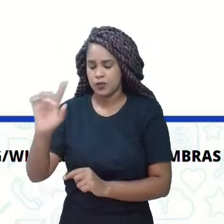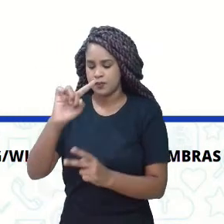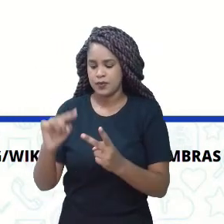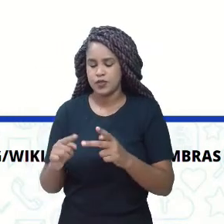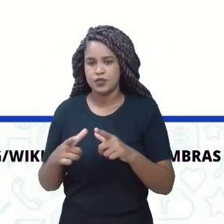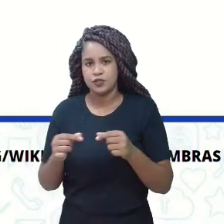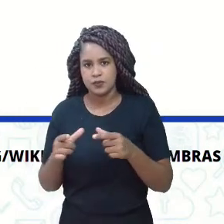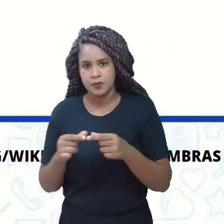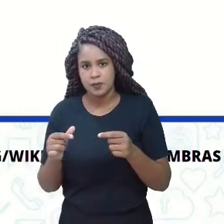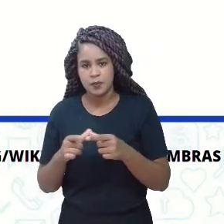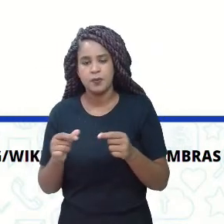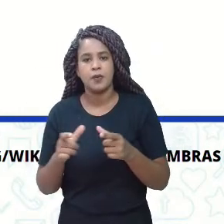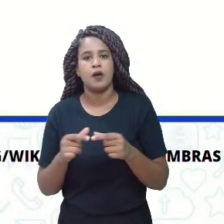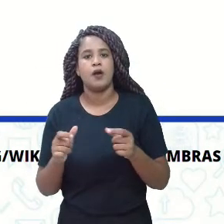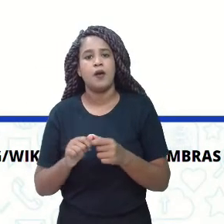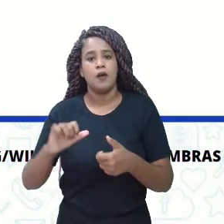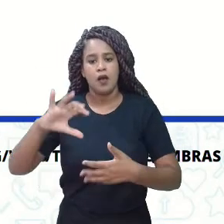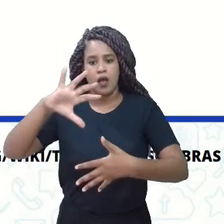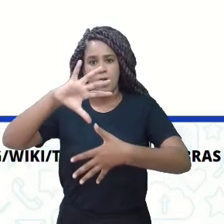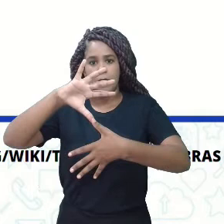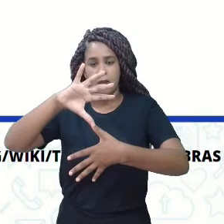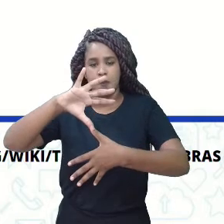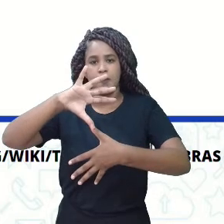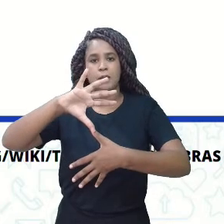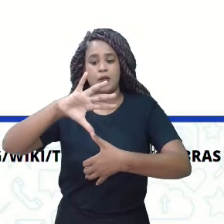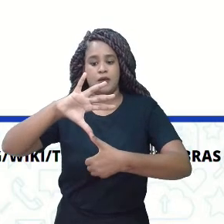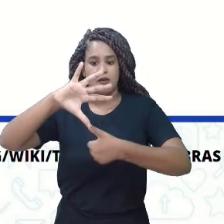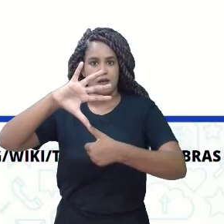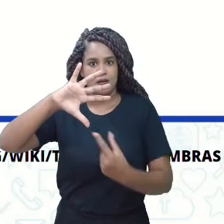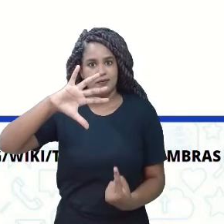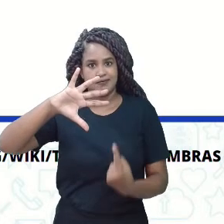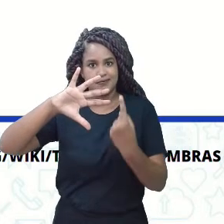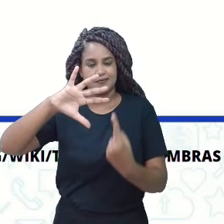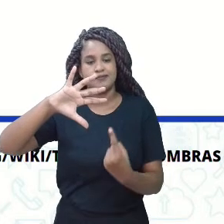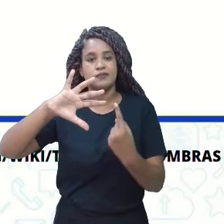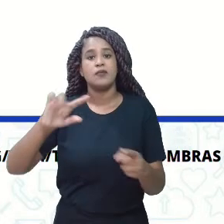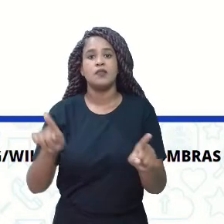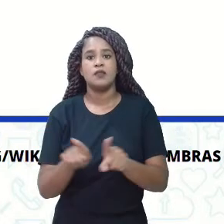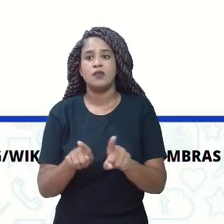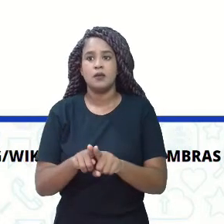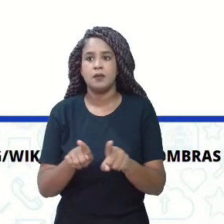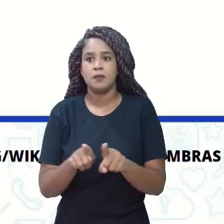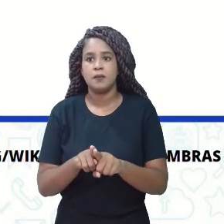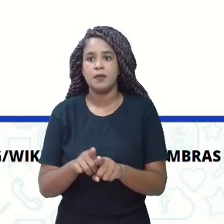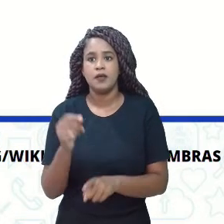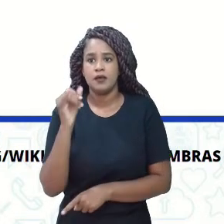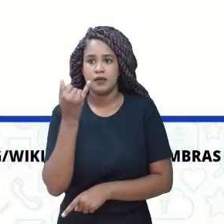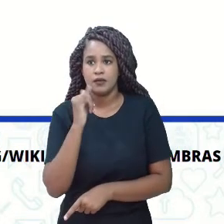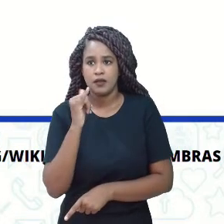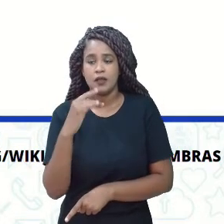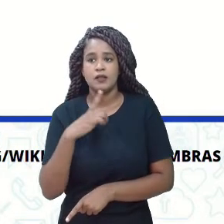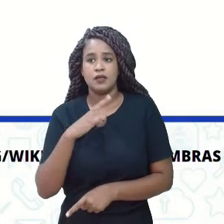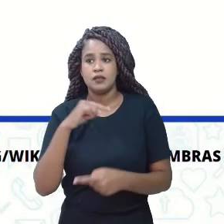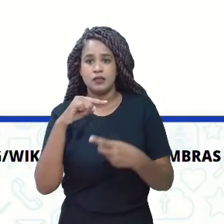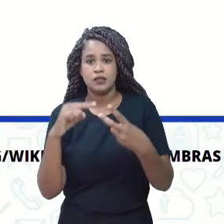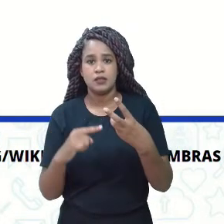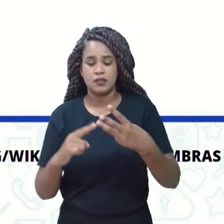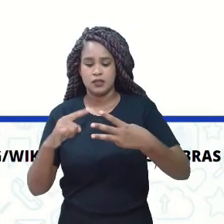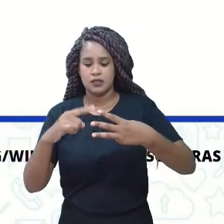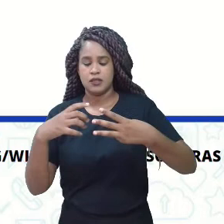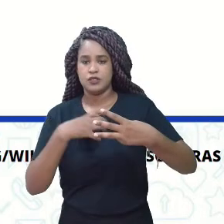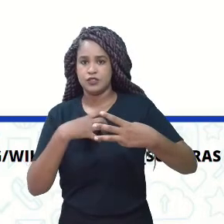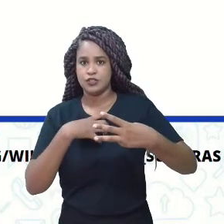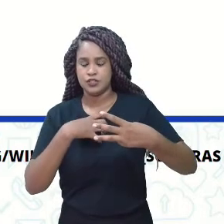Japão, Austrália. E esse teatro, ele tem 3 formas distintas, tá? O teatro de sombras com bonecos e